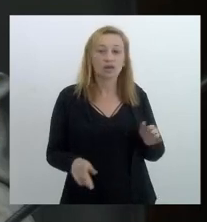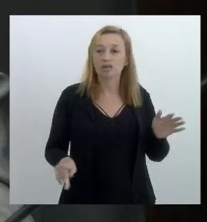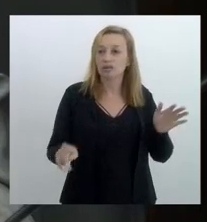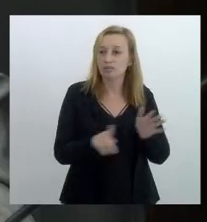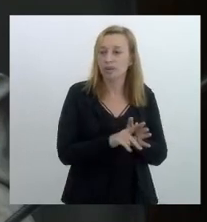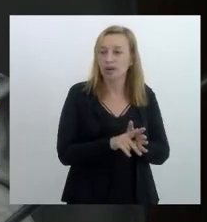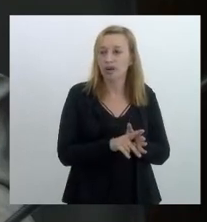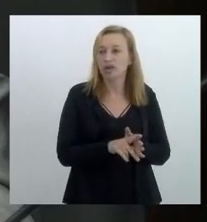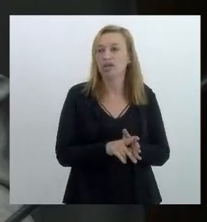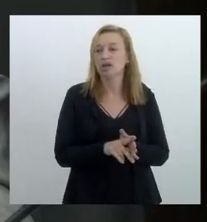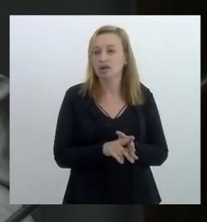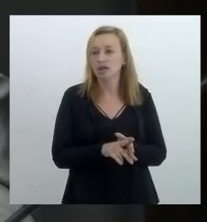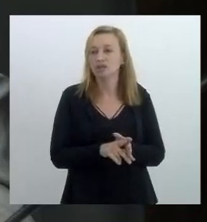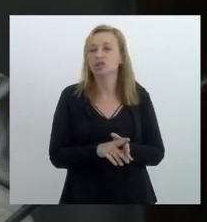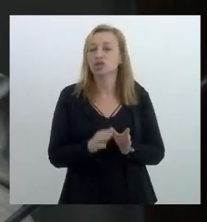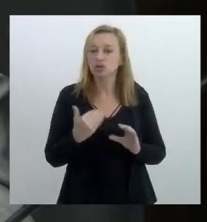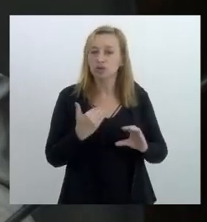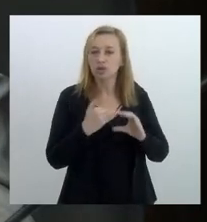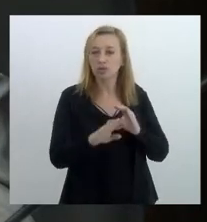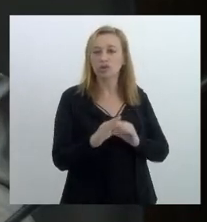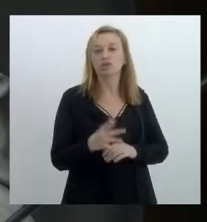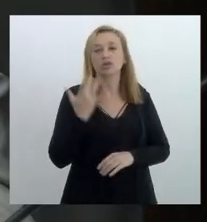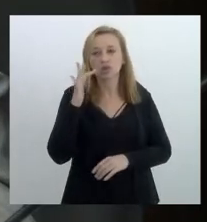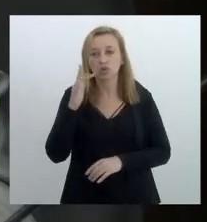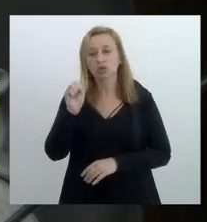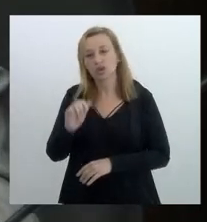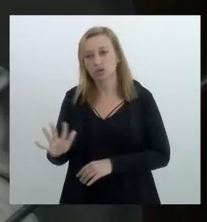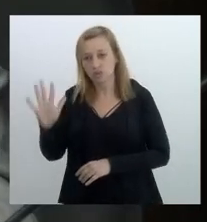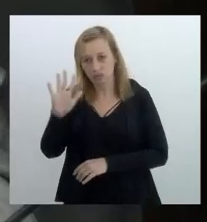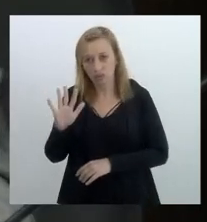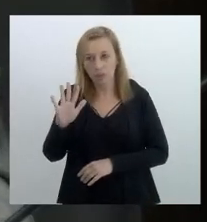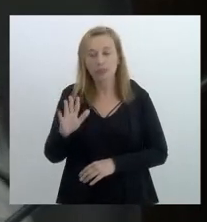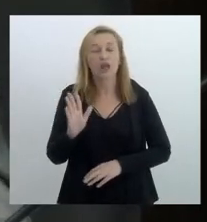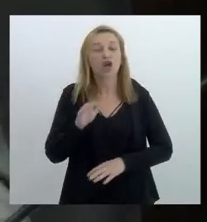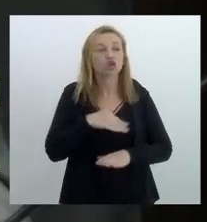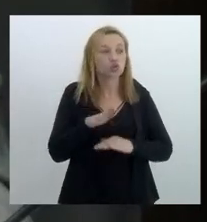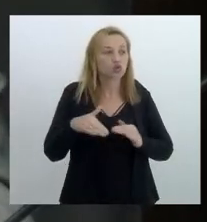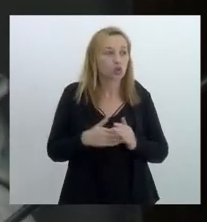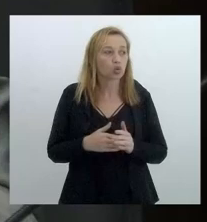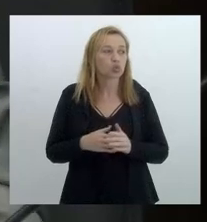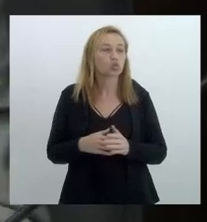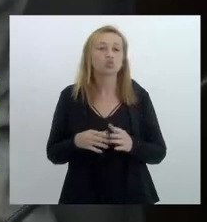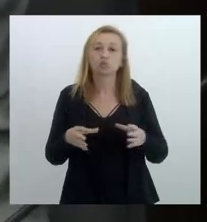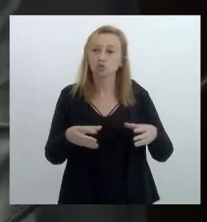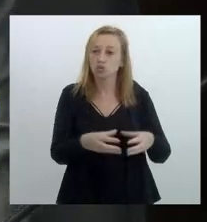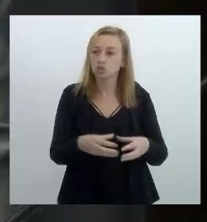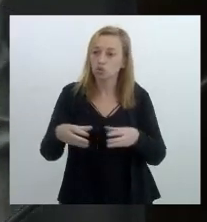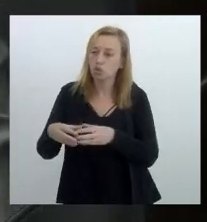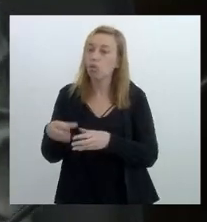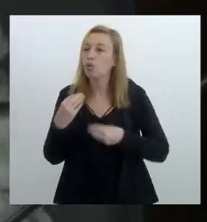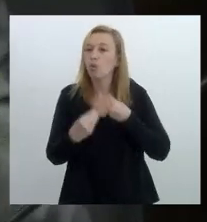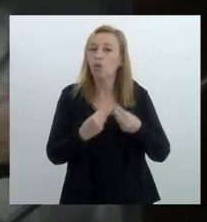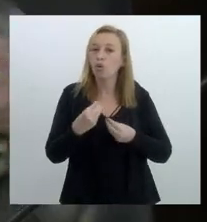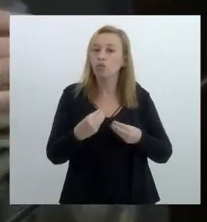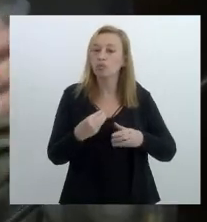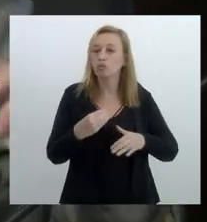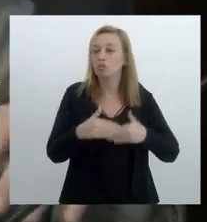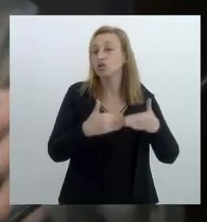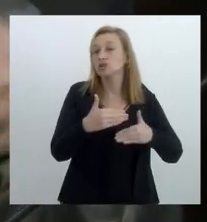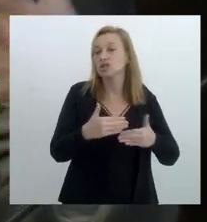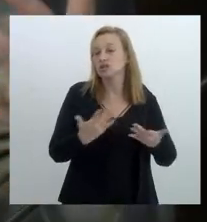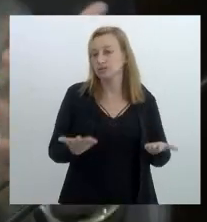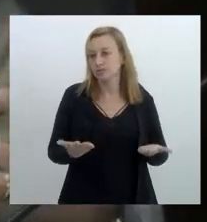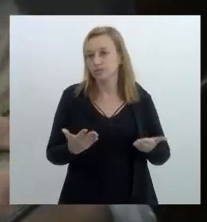das ressalvas que nós encaminhamos ao Tesouro Nacional, todos os órgãos, porque como é que funcionou o processo?